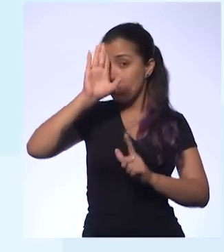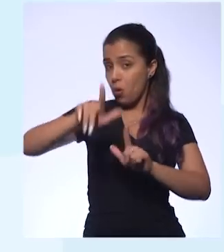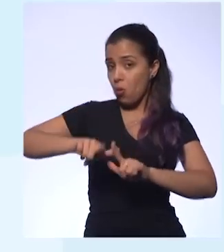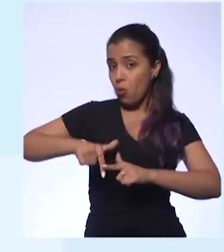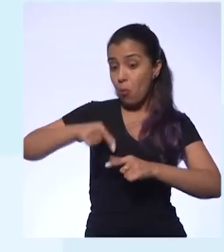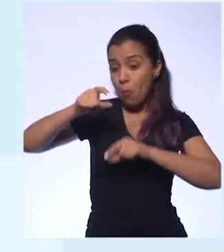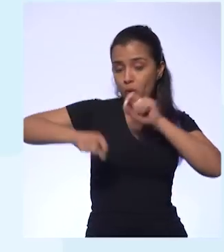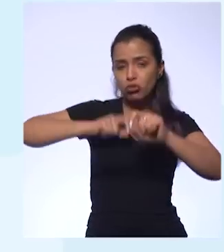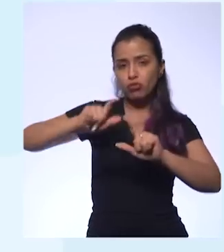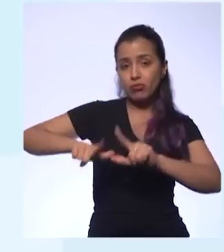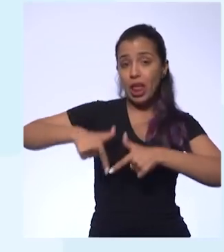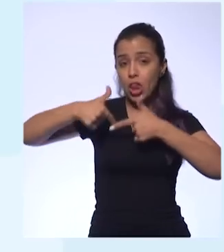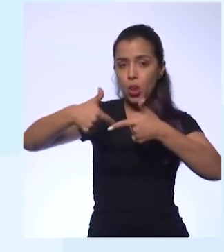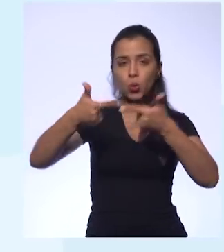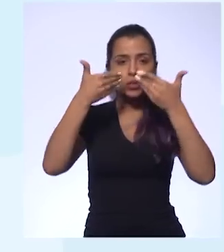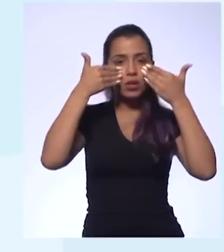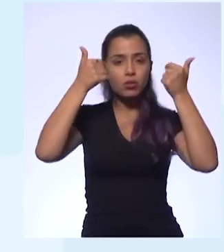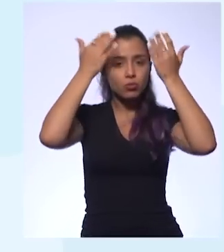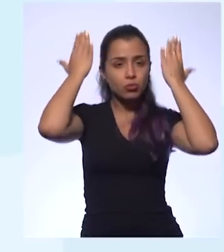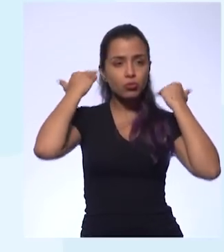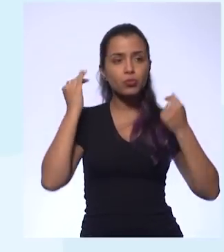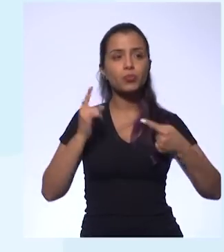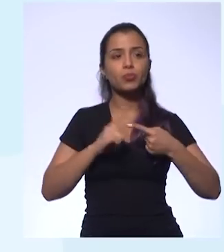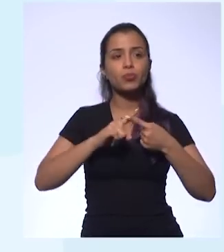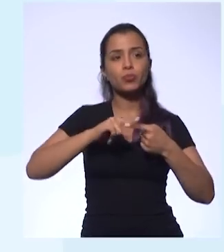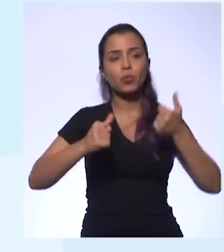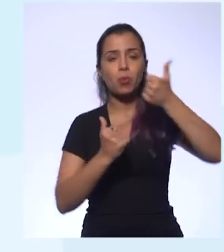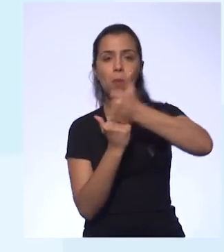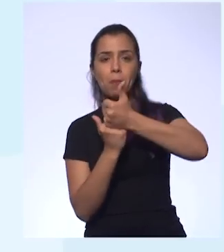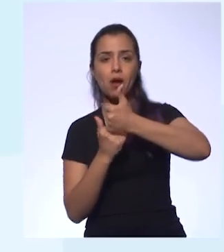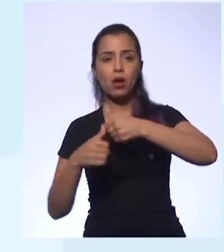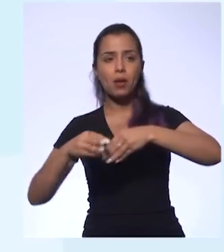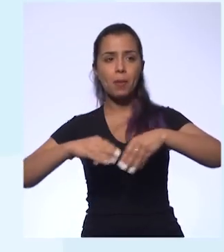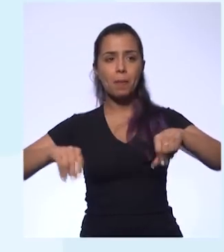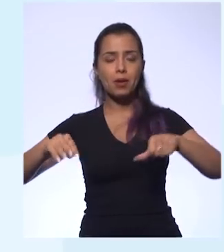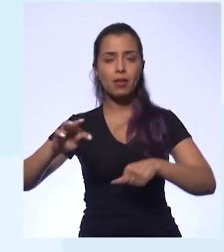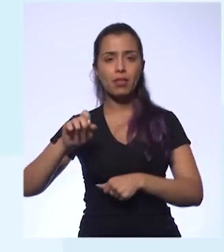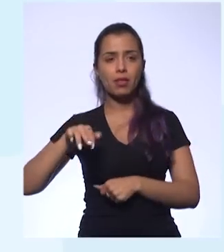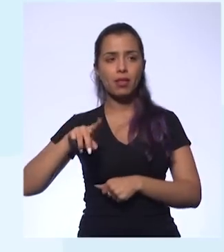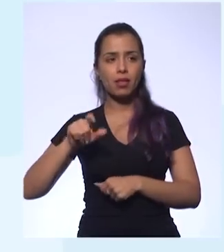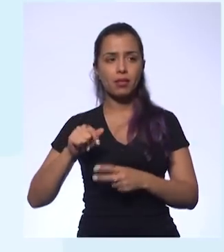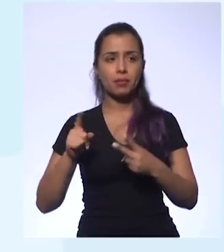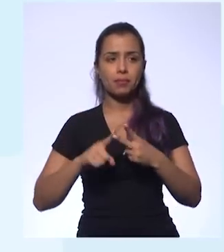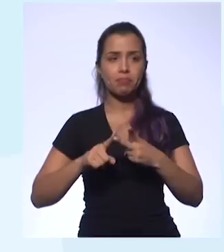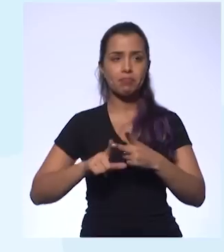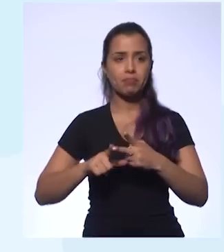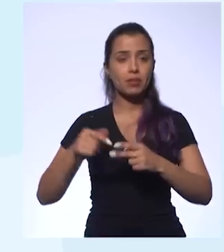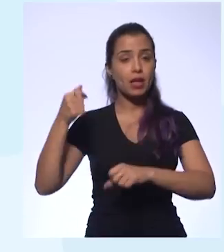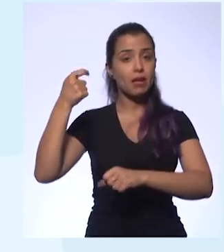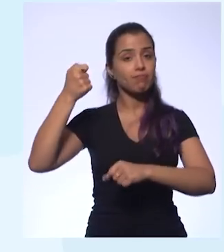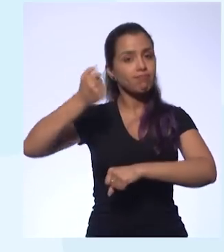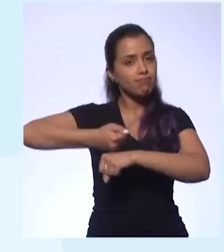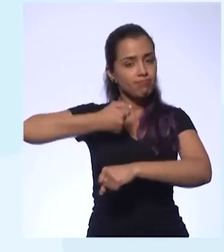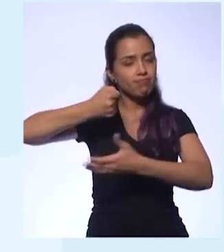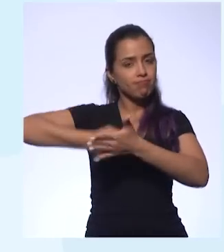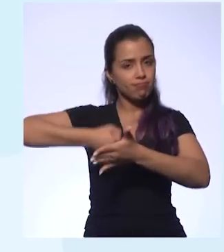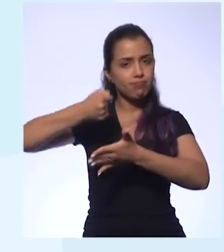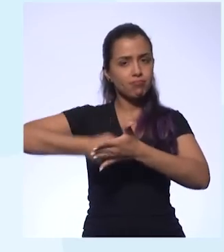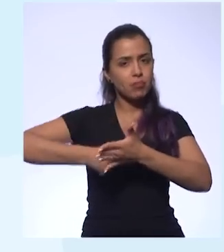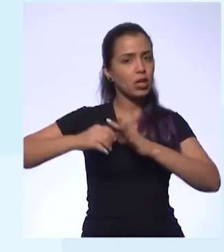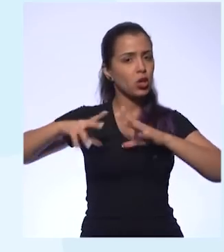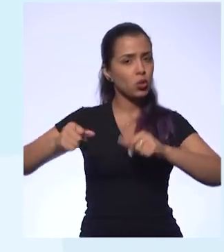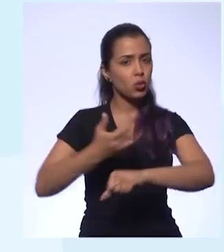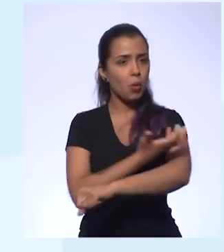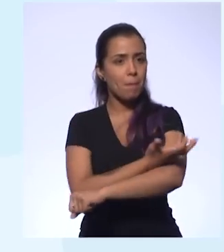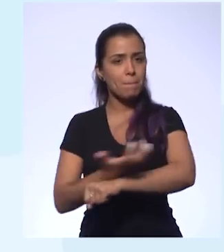lá. A. Ocupar o terreno da empresa tenda. Uhum. Resistir para que tudo ainda continue mato. A aprovação do